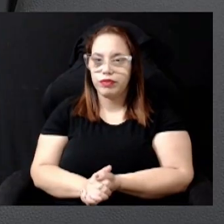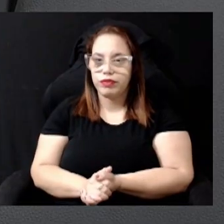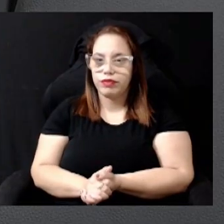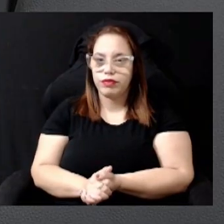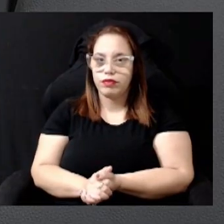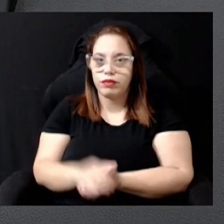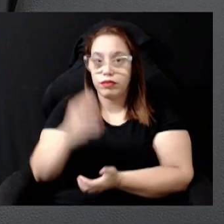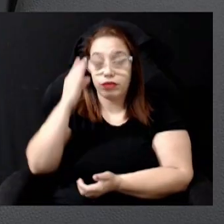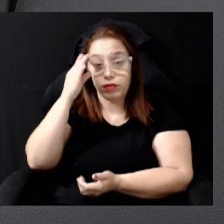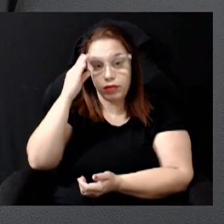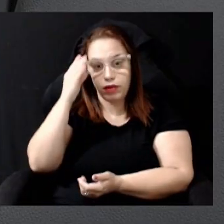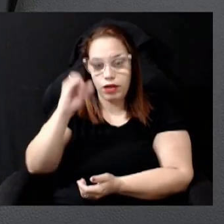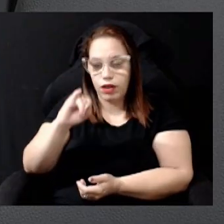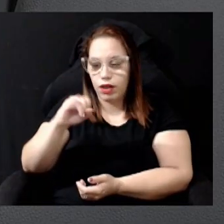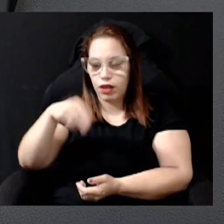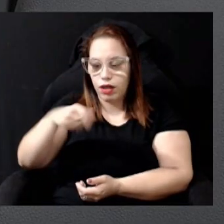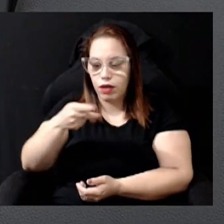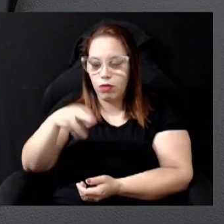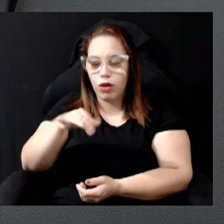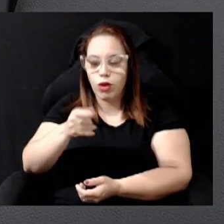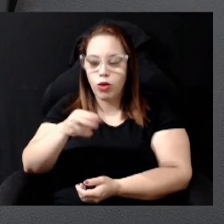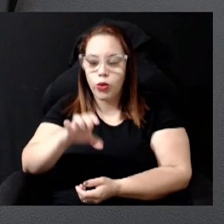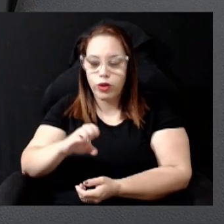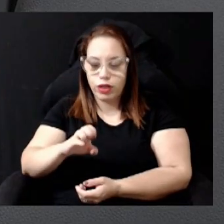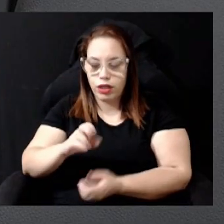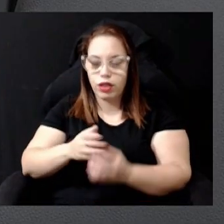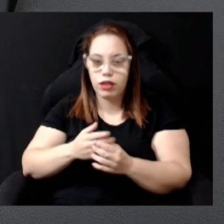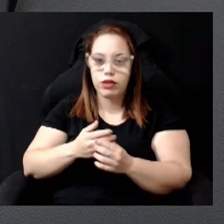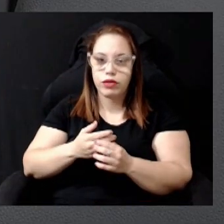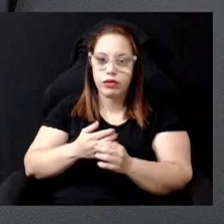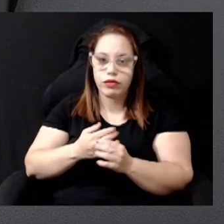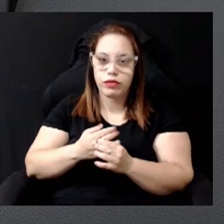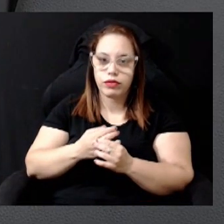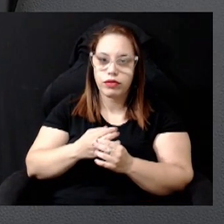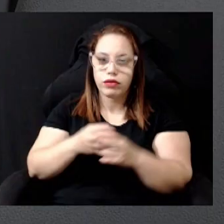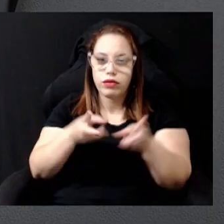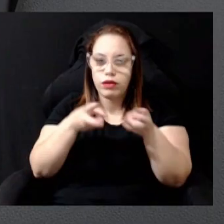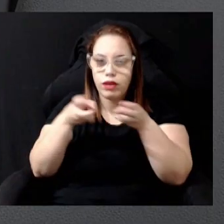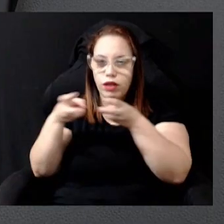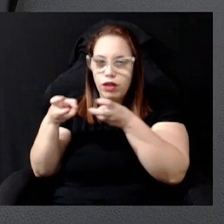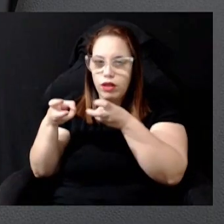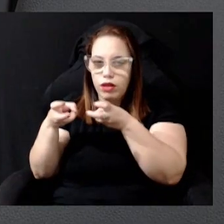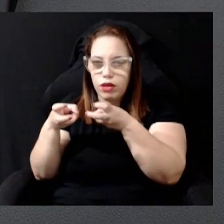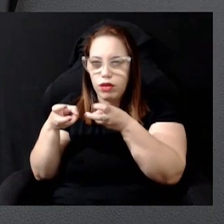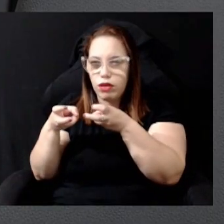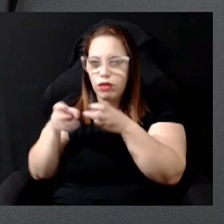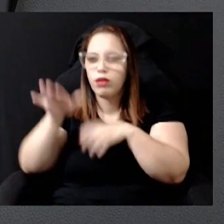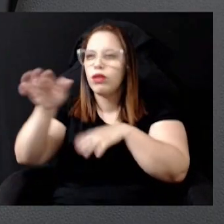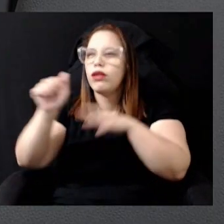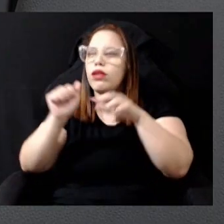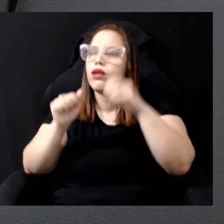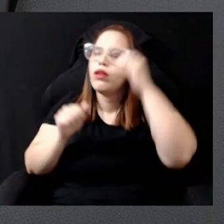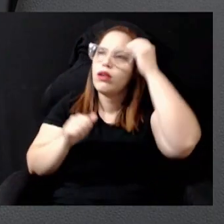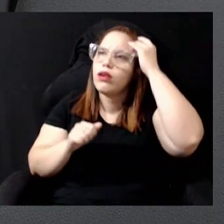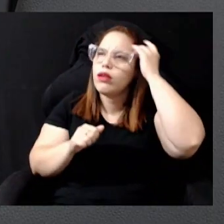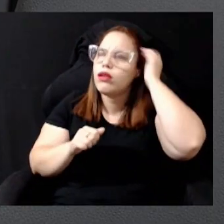nessa perspectiva, sabe, de ser uma reivindicação, né, mas